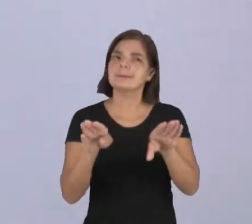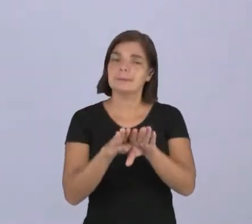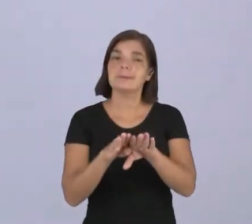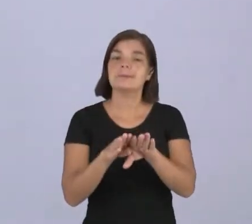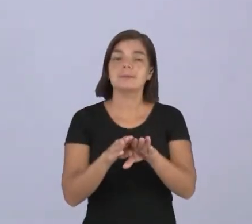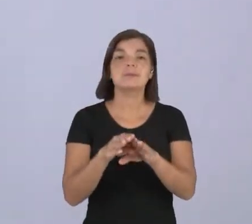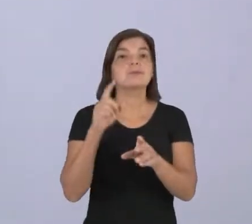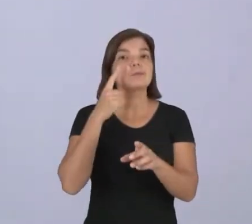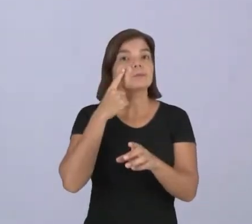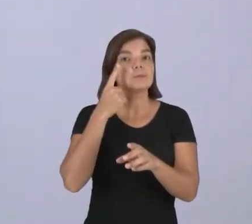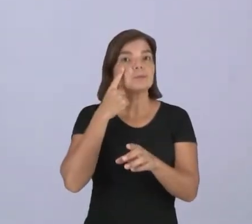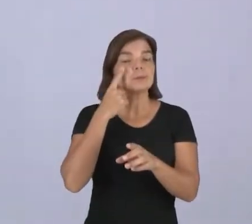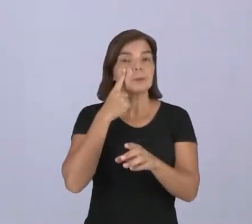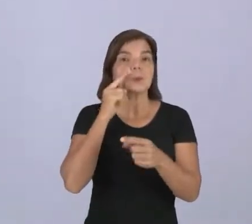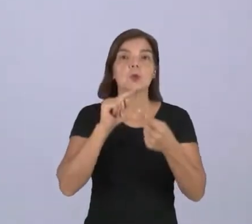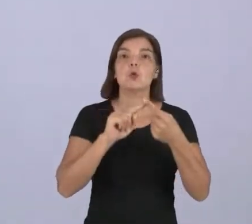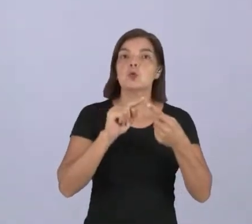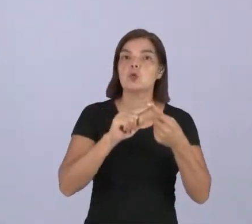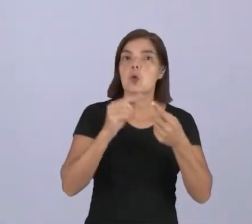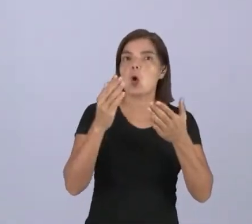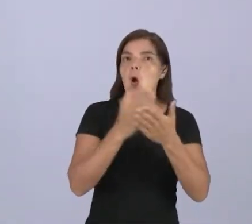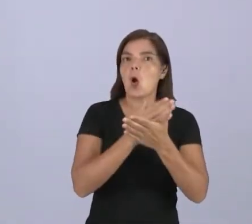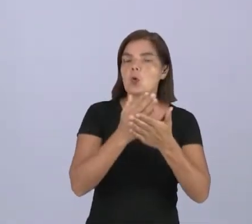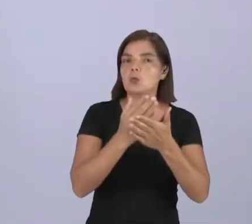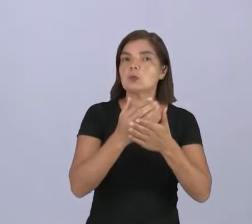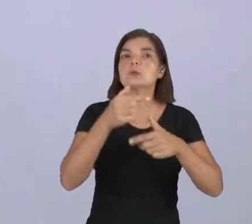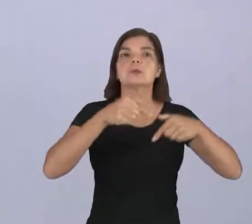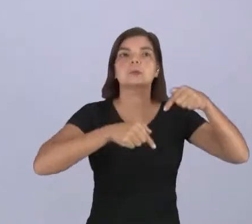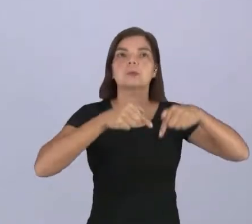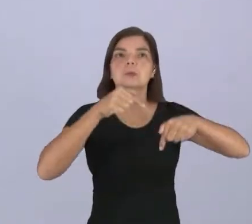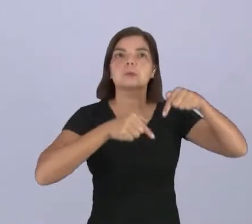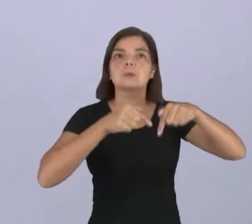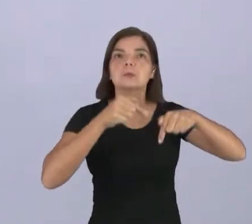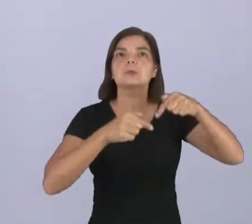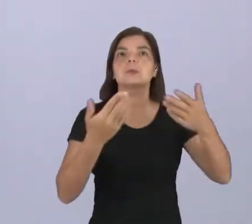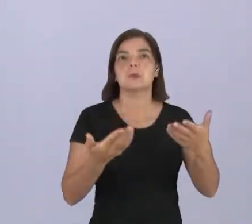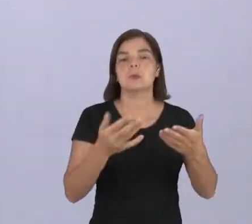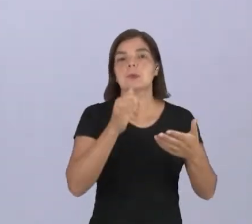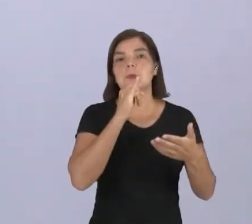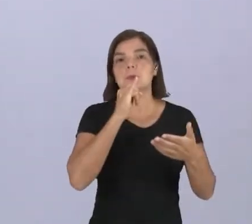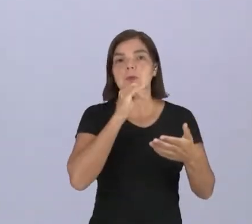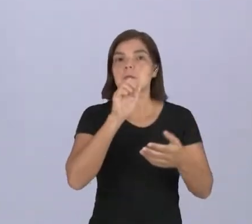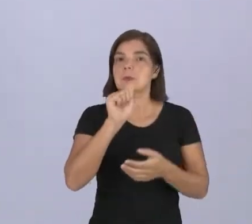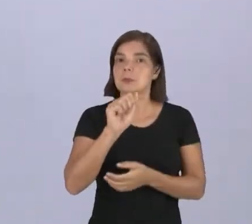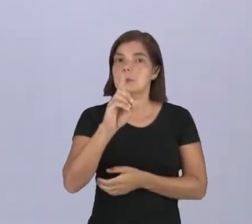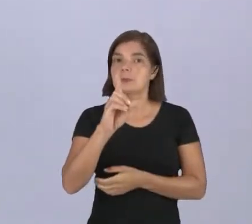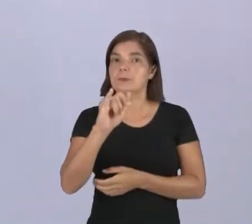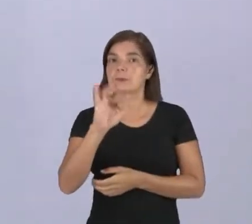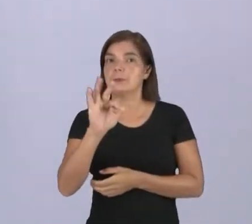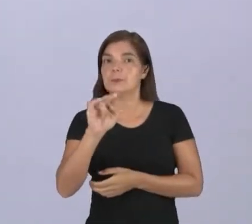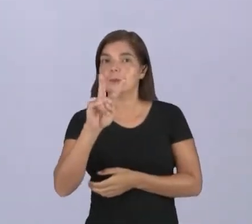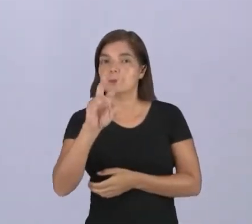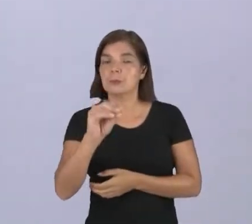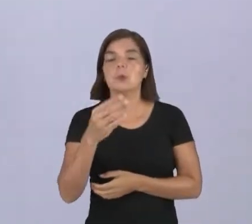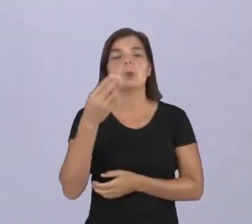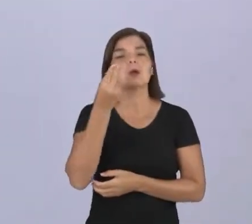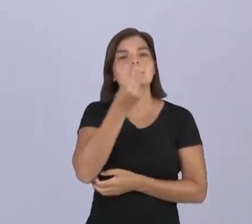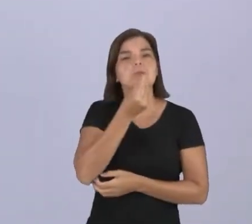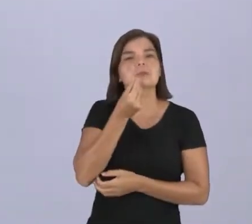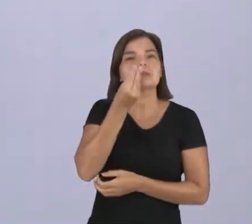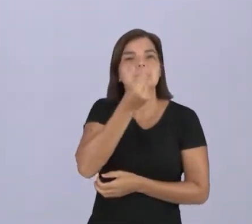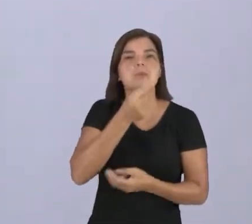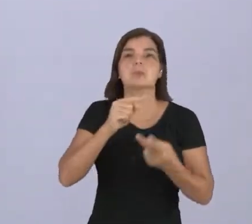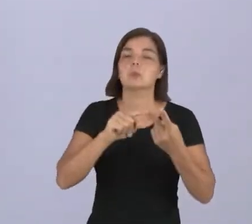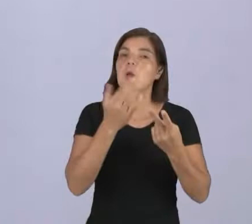que eles contam com a adição de alguns componentes químicos, que seriam aí os aditivos, né? Seja para dar sabor, seja